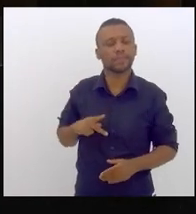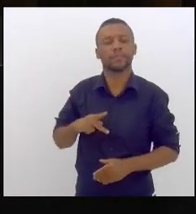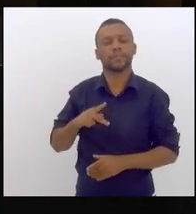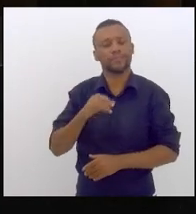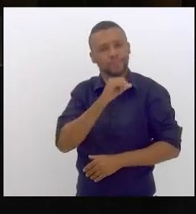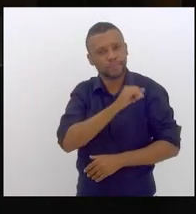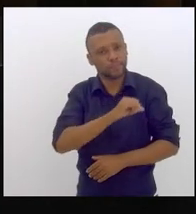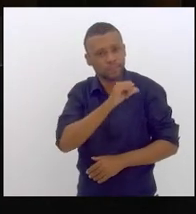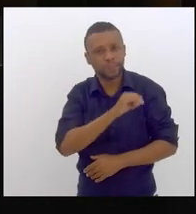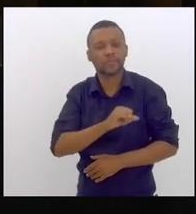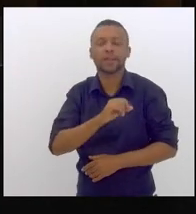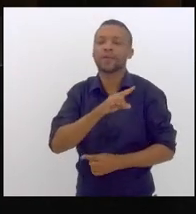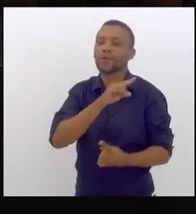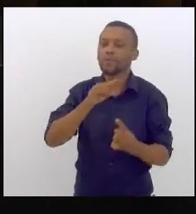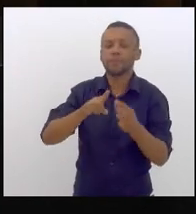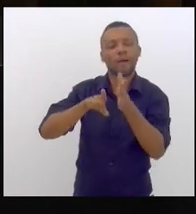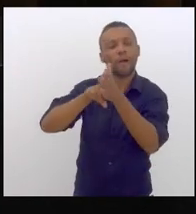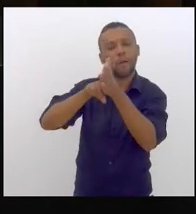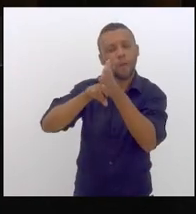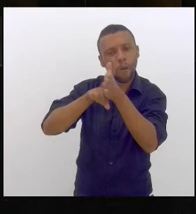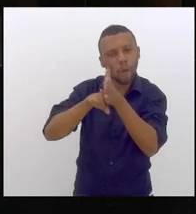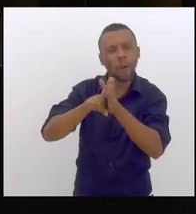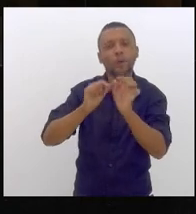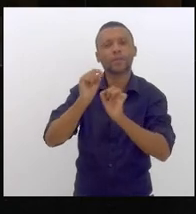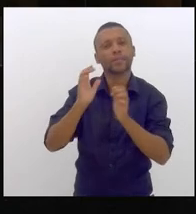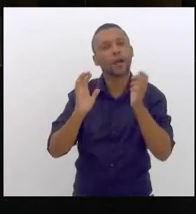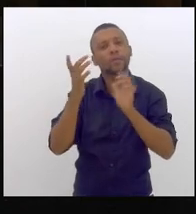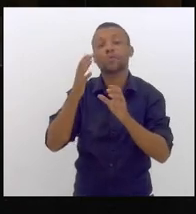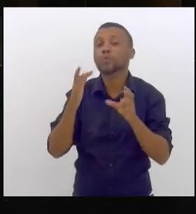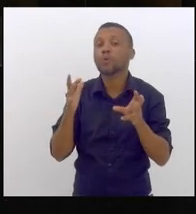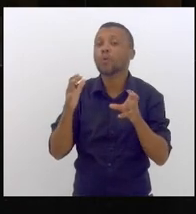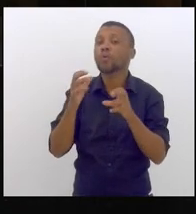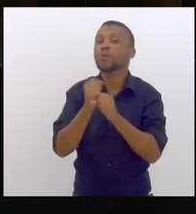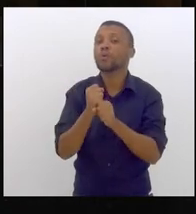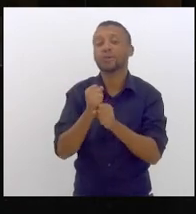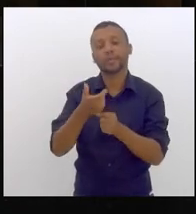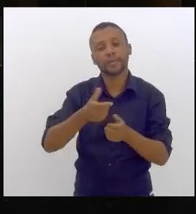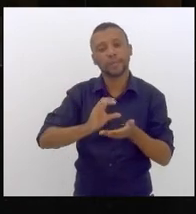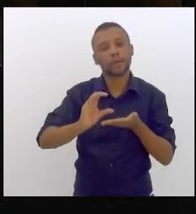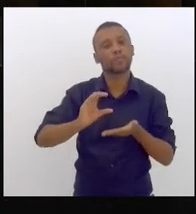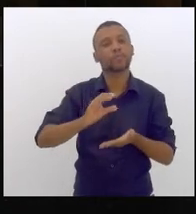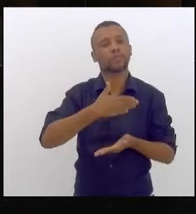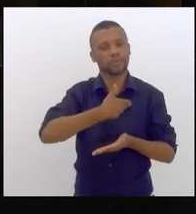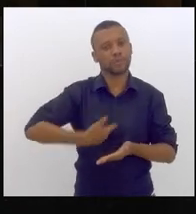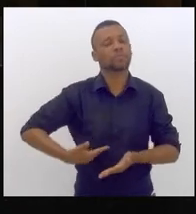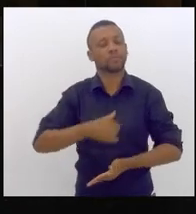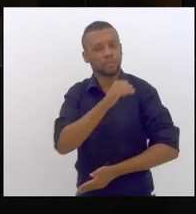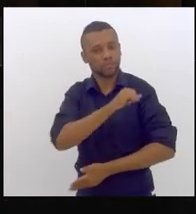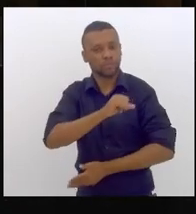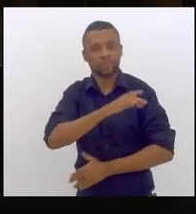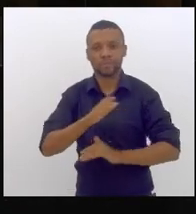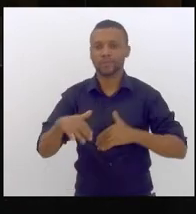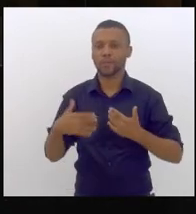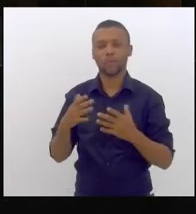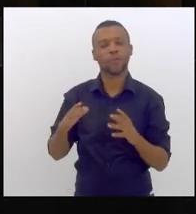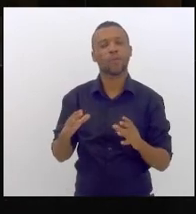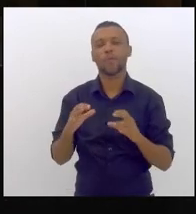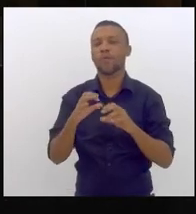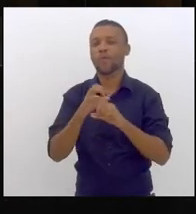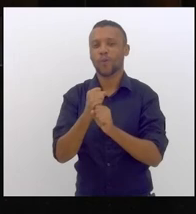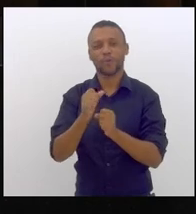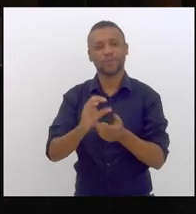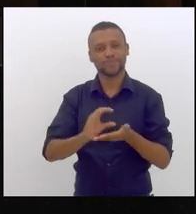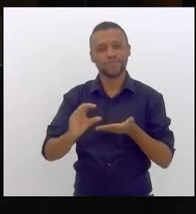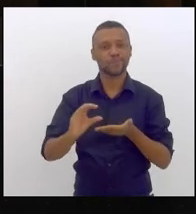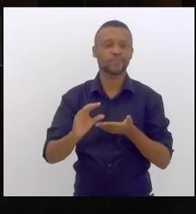Rio de Janeiro para que possa investigar o que está acontecendo com o orçamento no âmbito do Estado. Então, um orçamento que